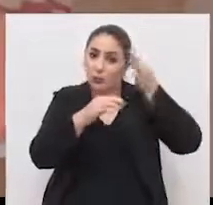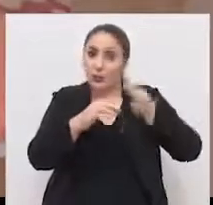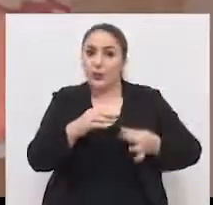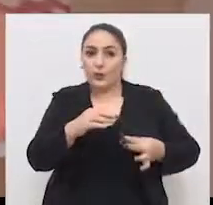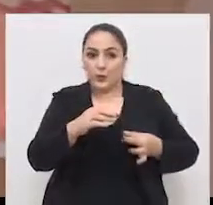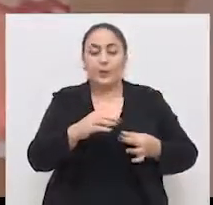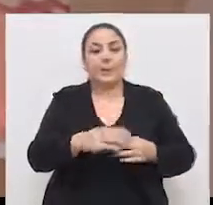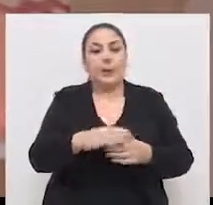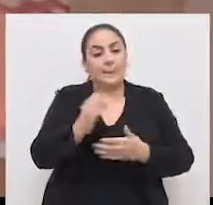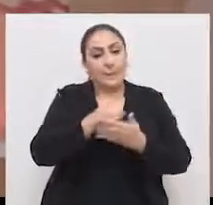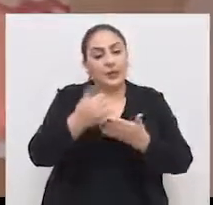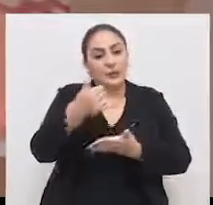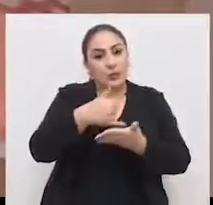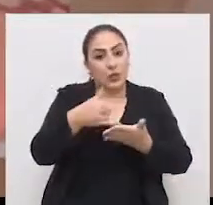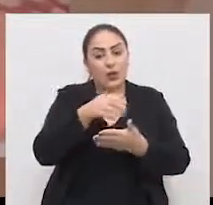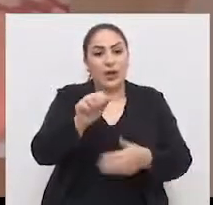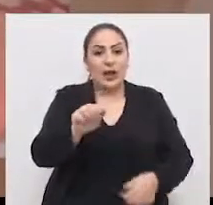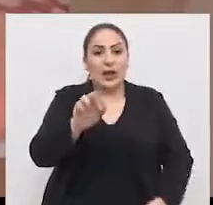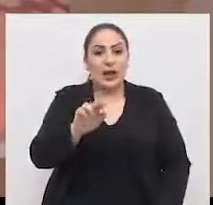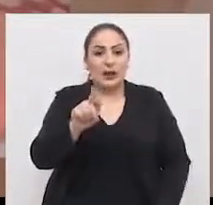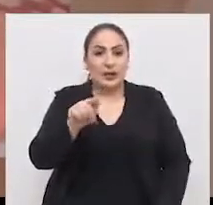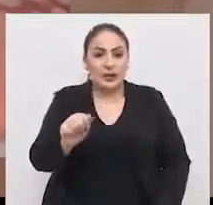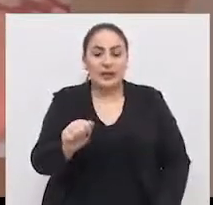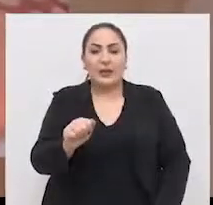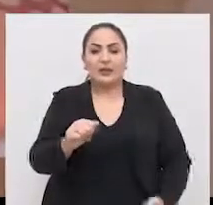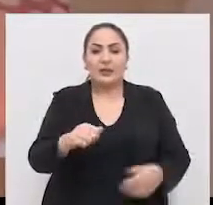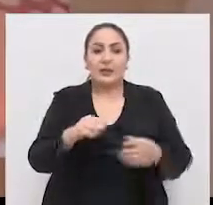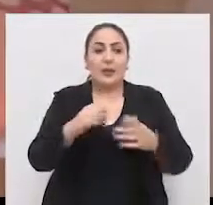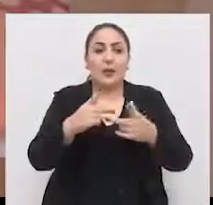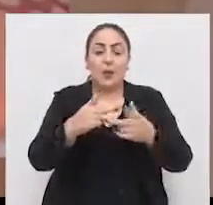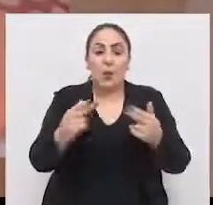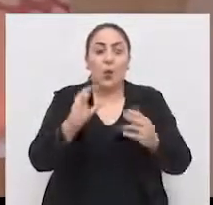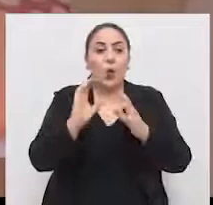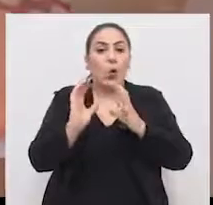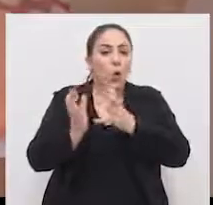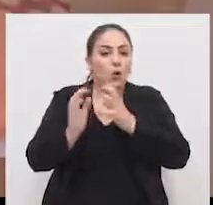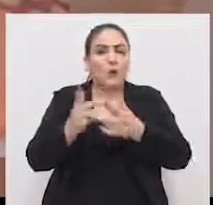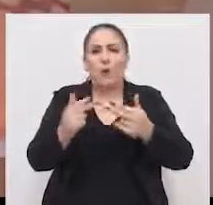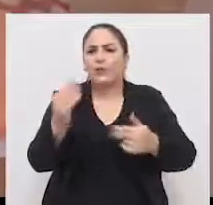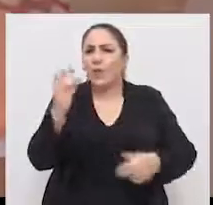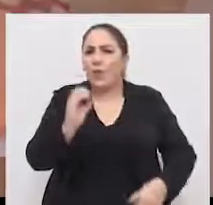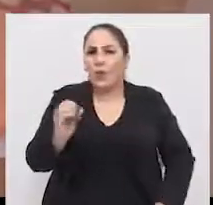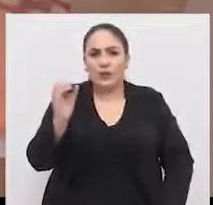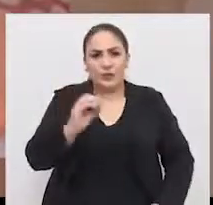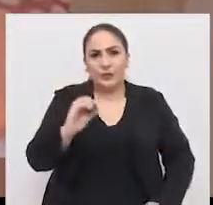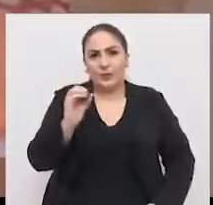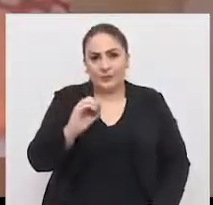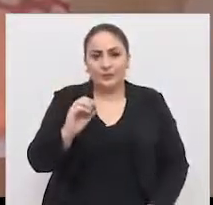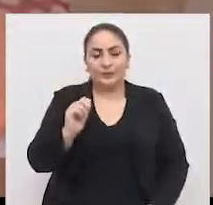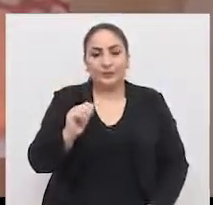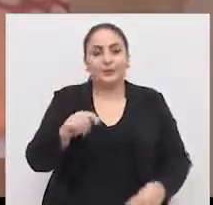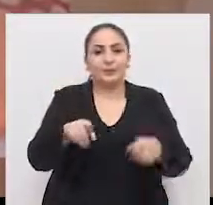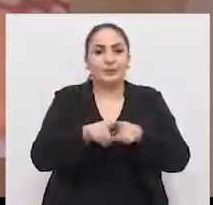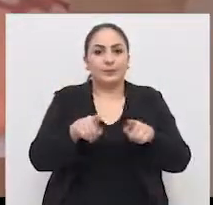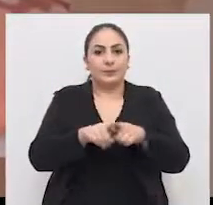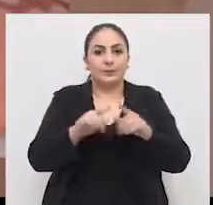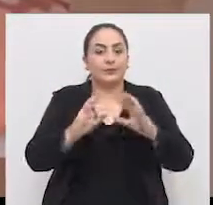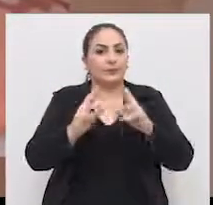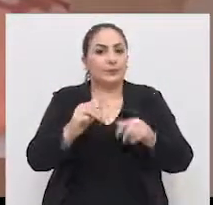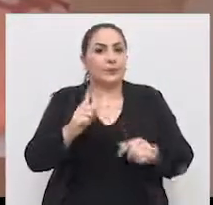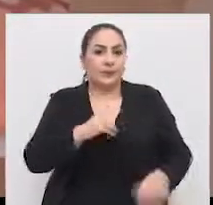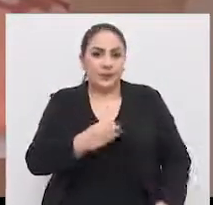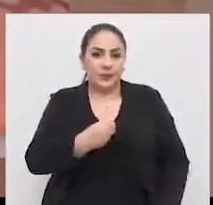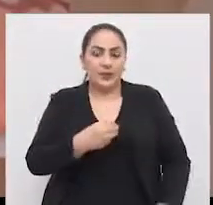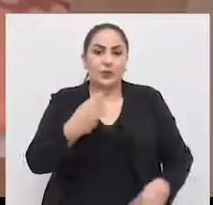seu fio, à base de óleo de argan, óleo de coco, que é uma coisa fantástica. Além